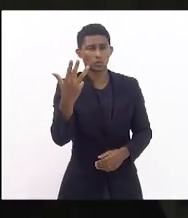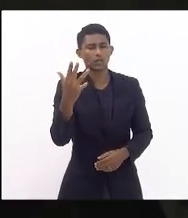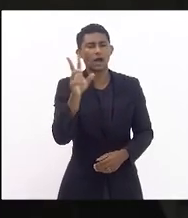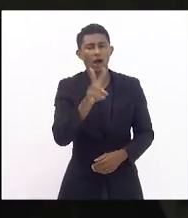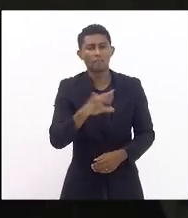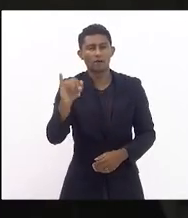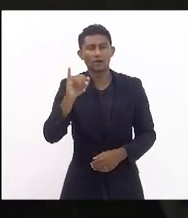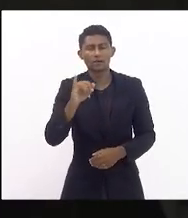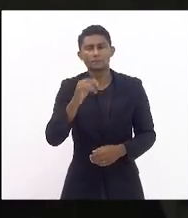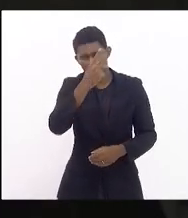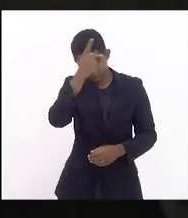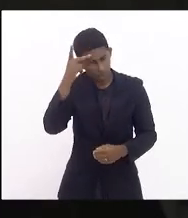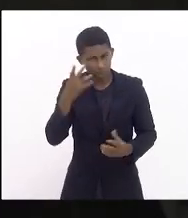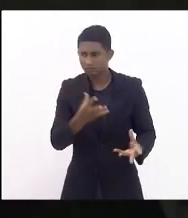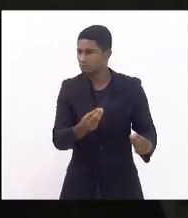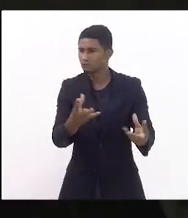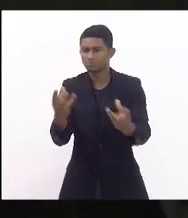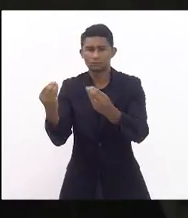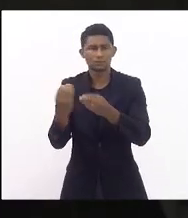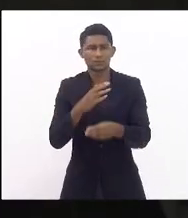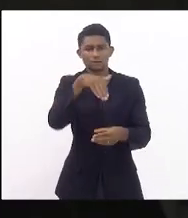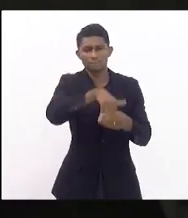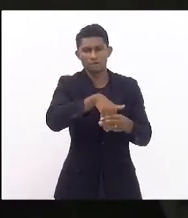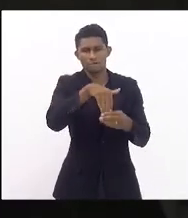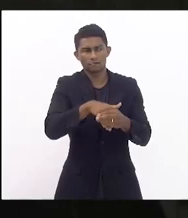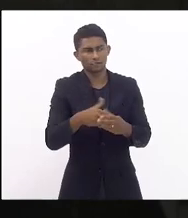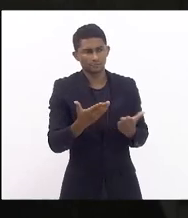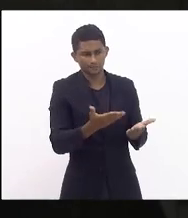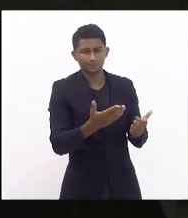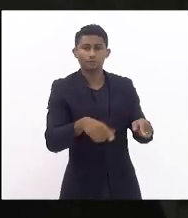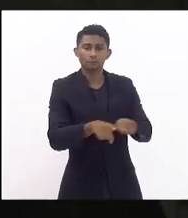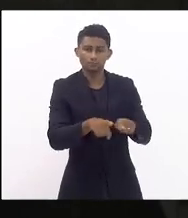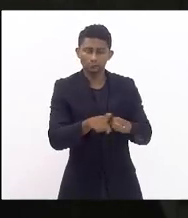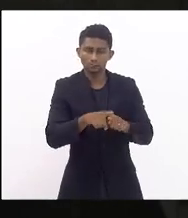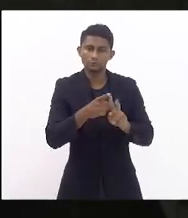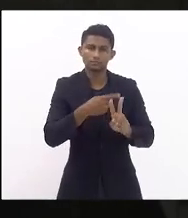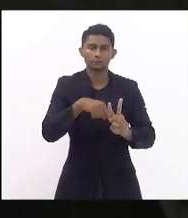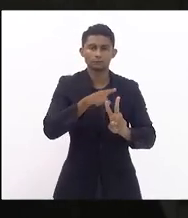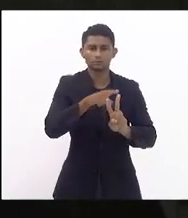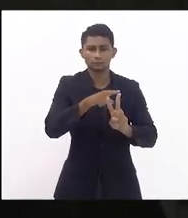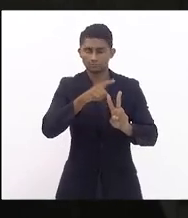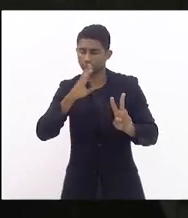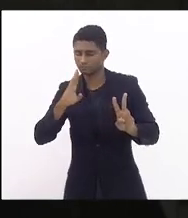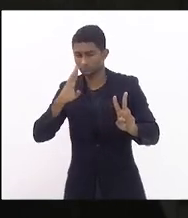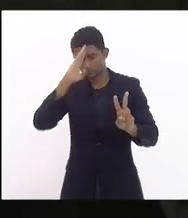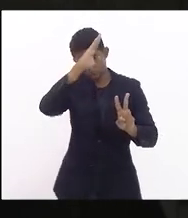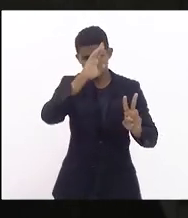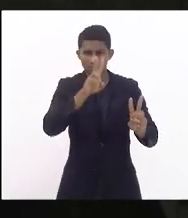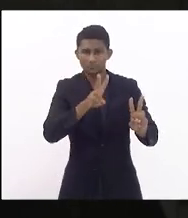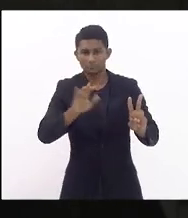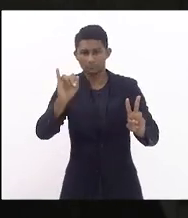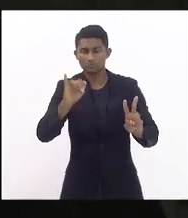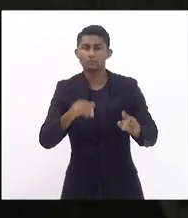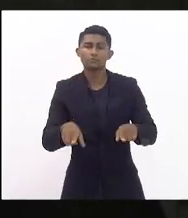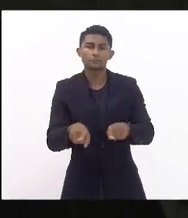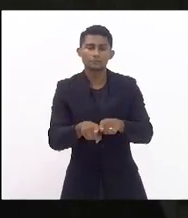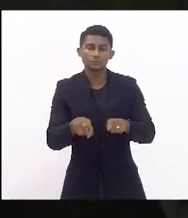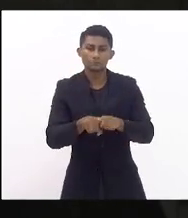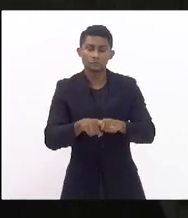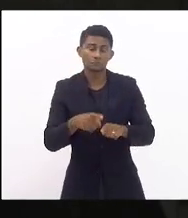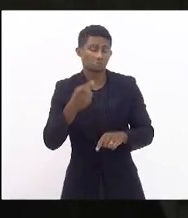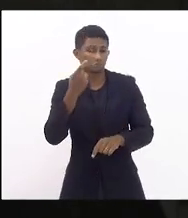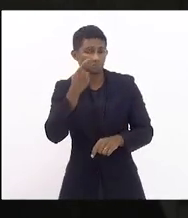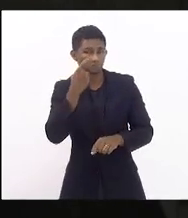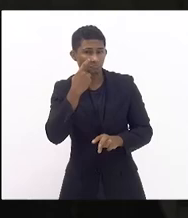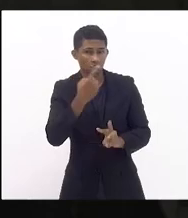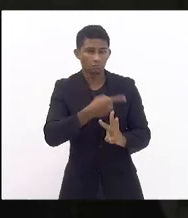votação, como também o candidato Bolsonaro, como também, espero eu,